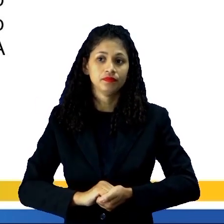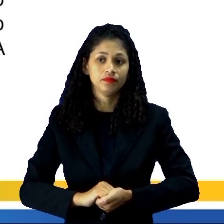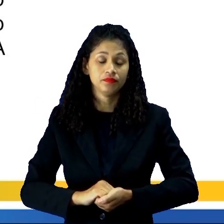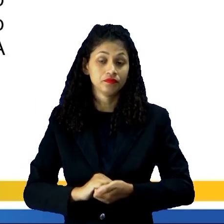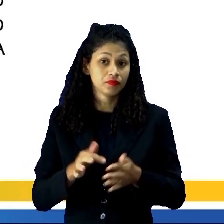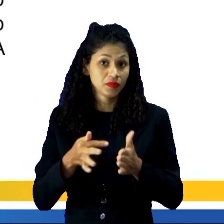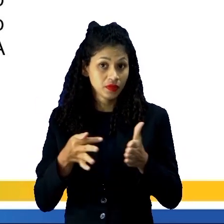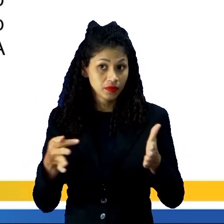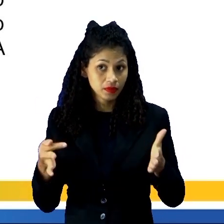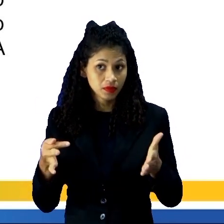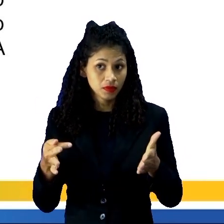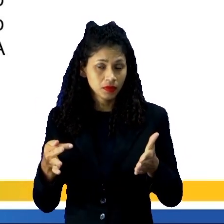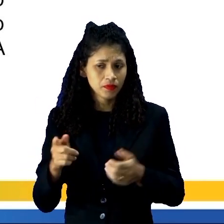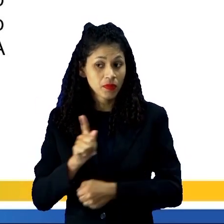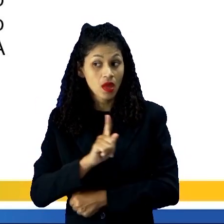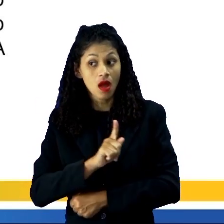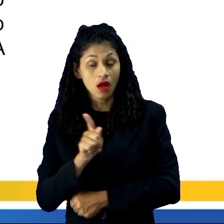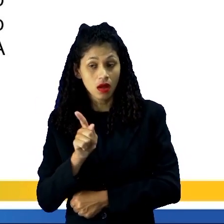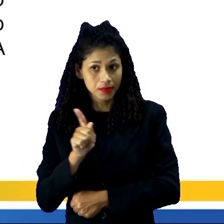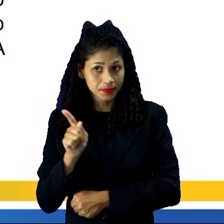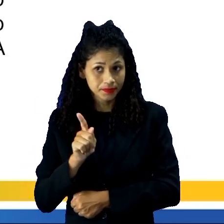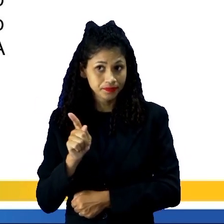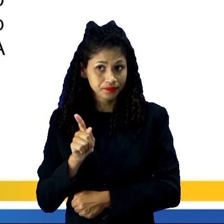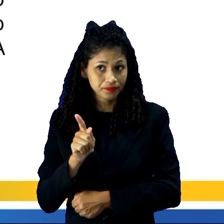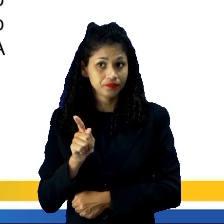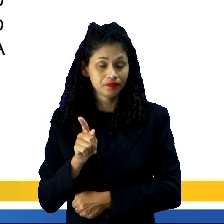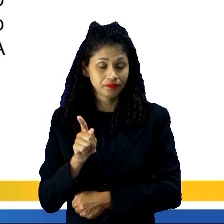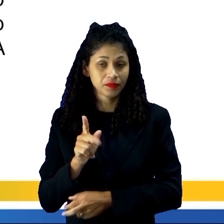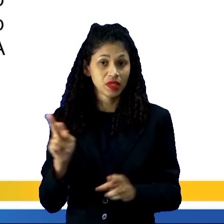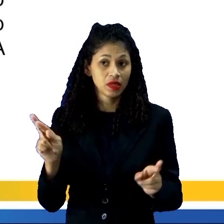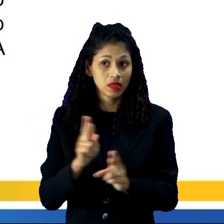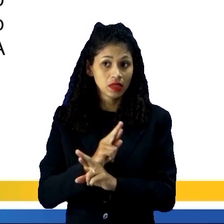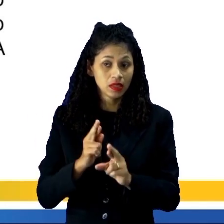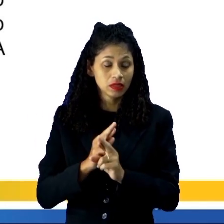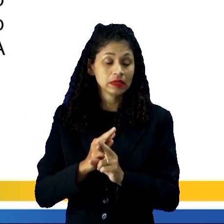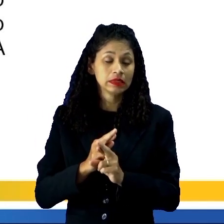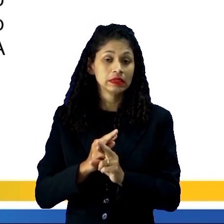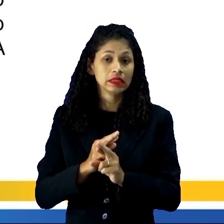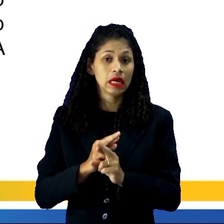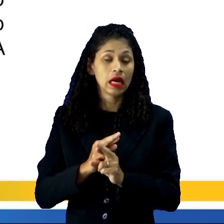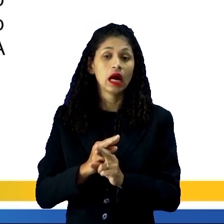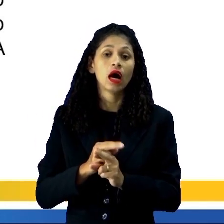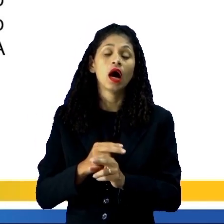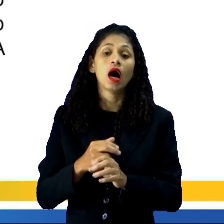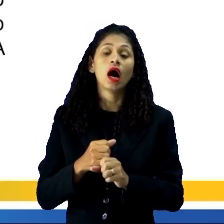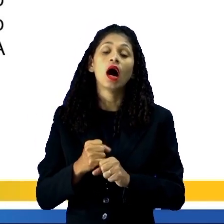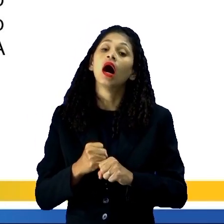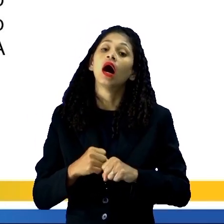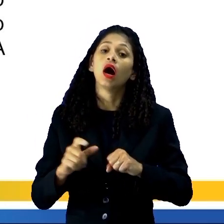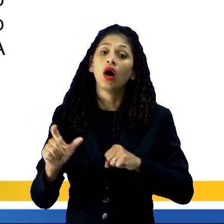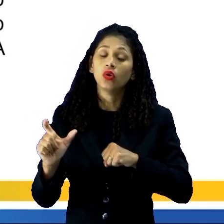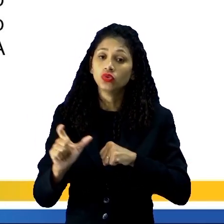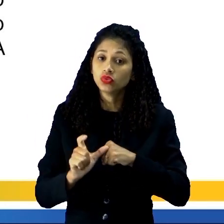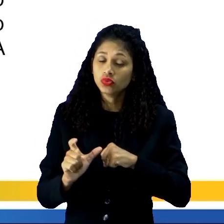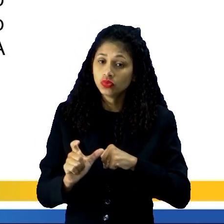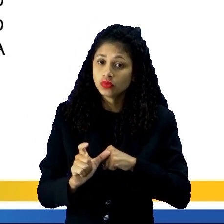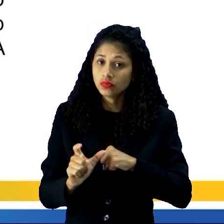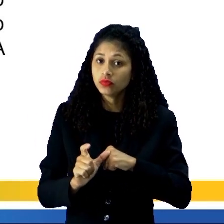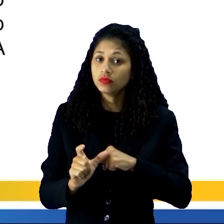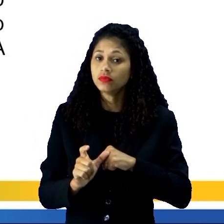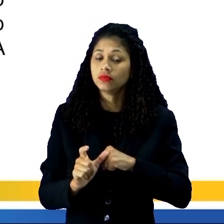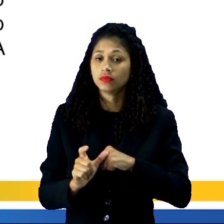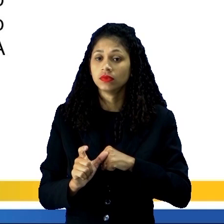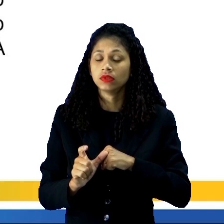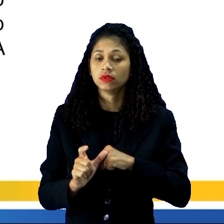Nessa frase, aquele se relaciona ou é relativo ao substantivo camisa. Aquele também é o objeto